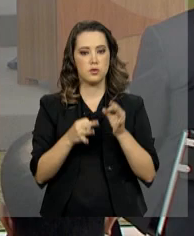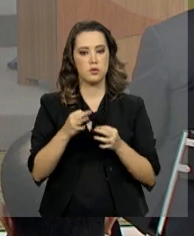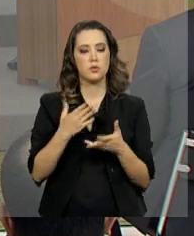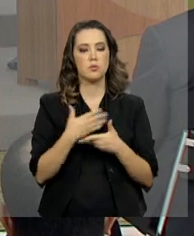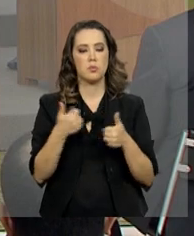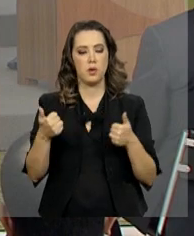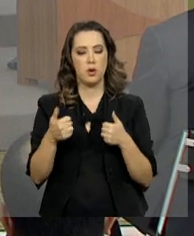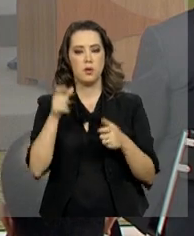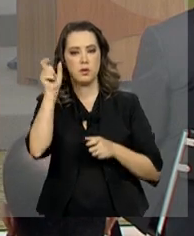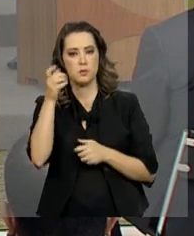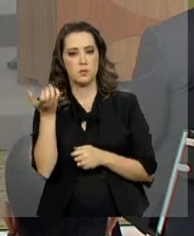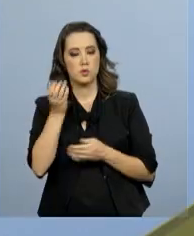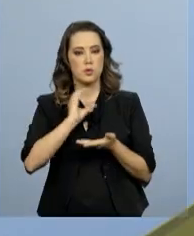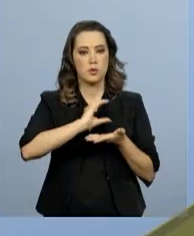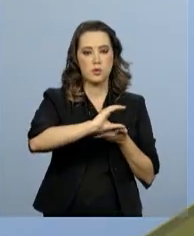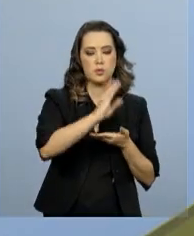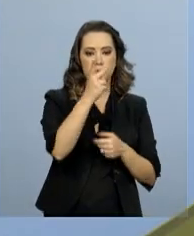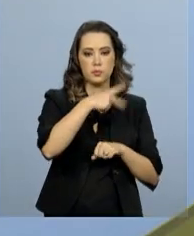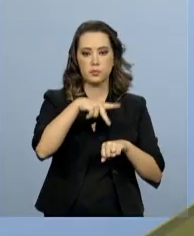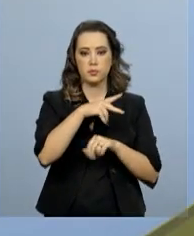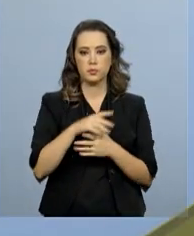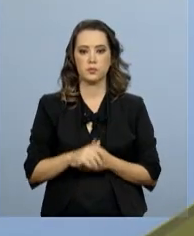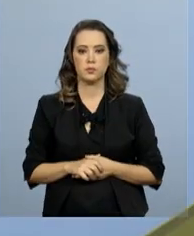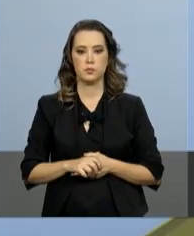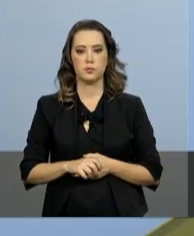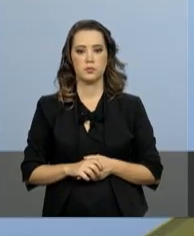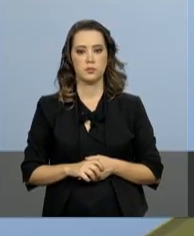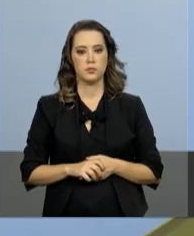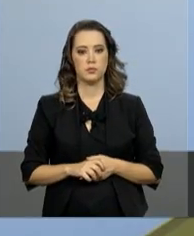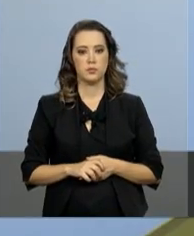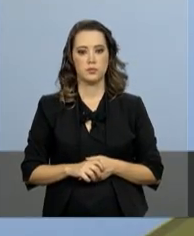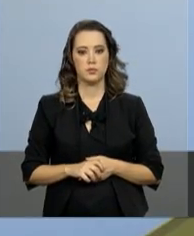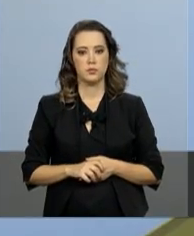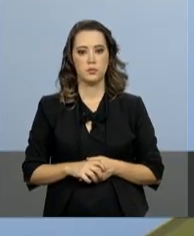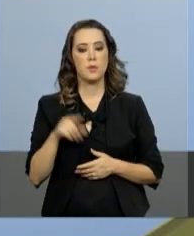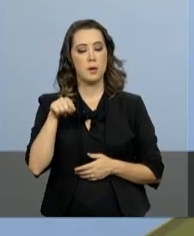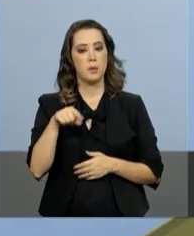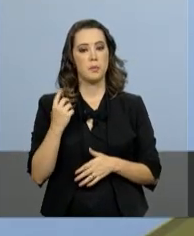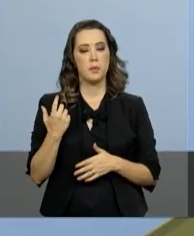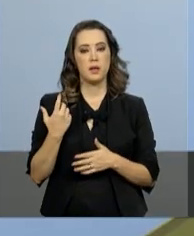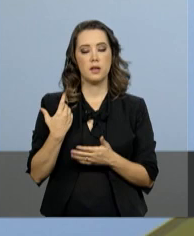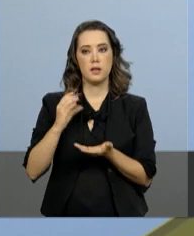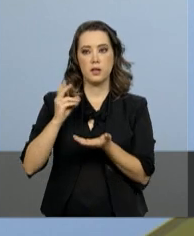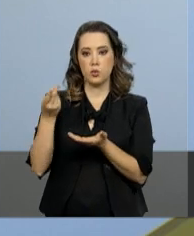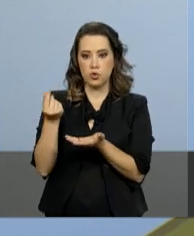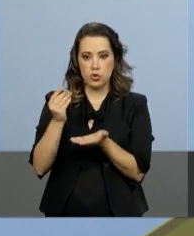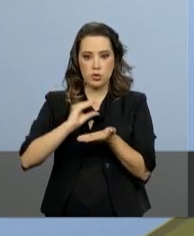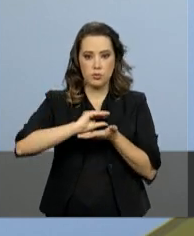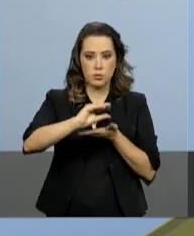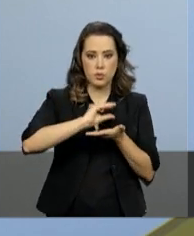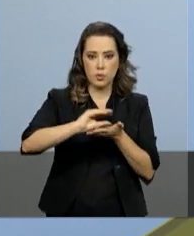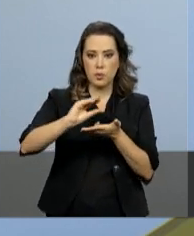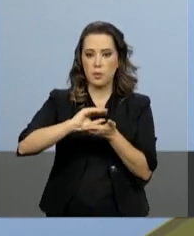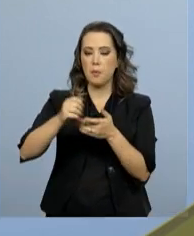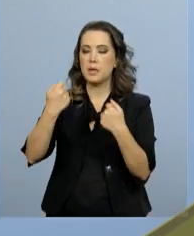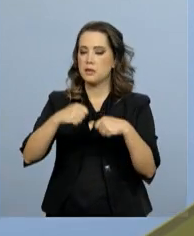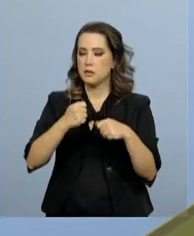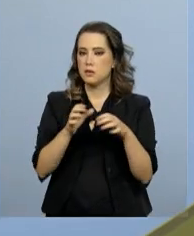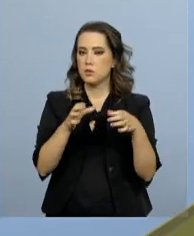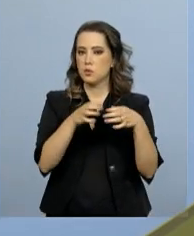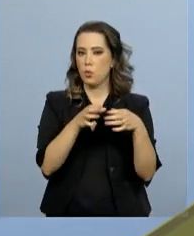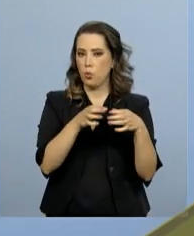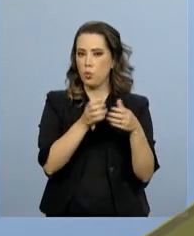de investimentos no país para que os empregos investimentos ocorram cabe ao órgão regulador estimular a